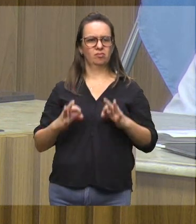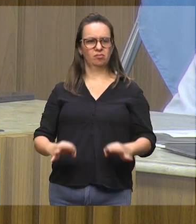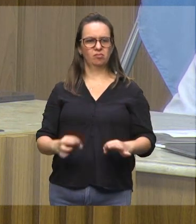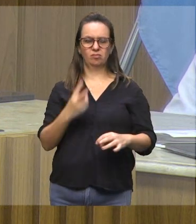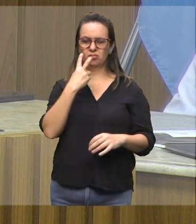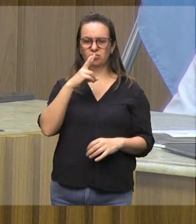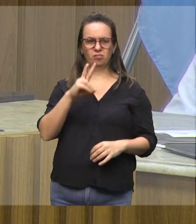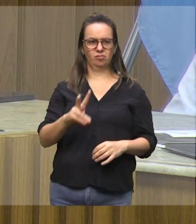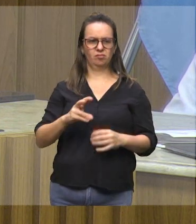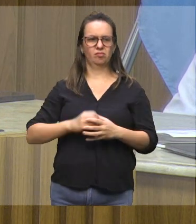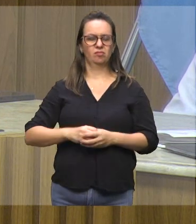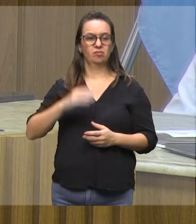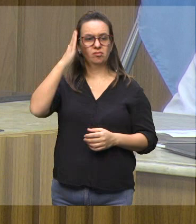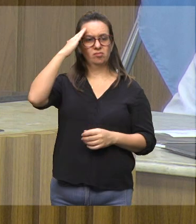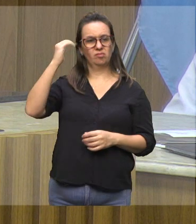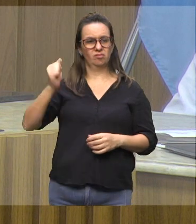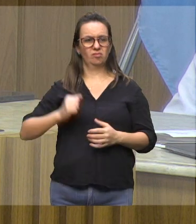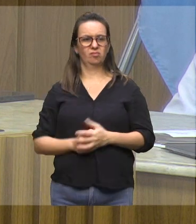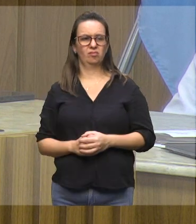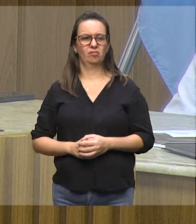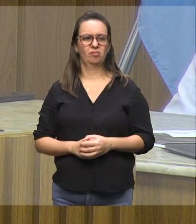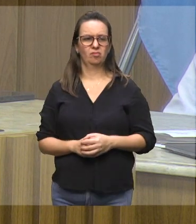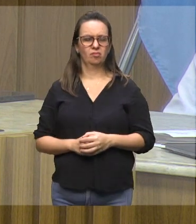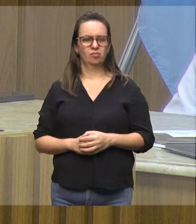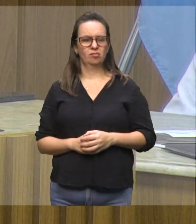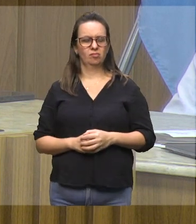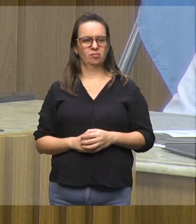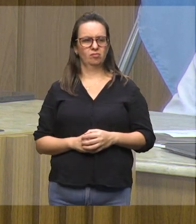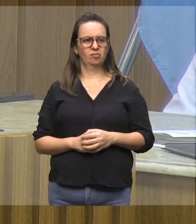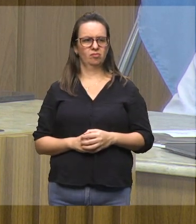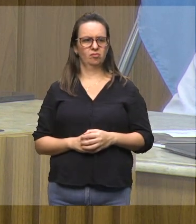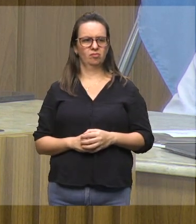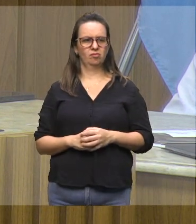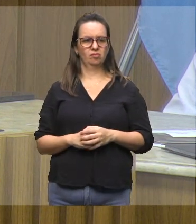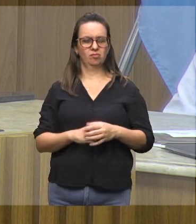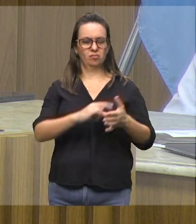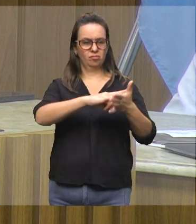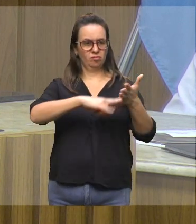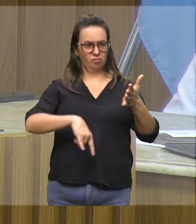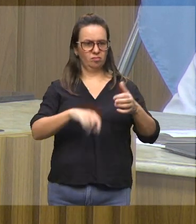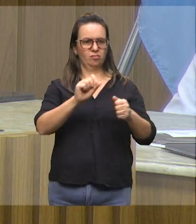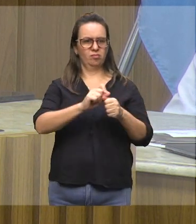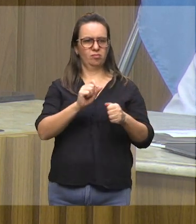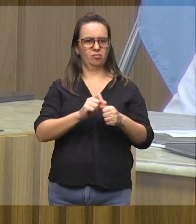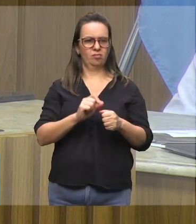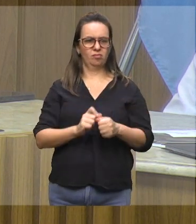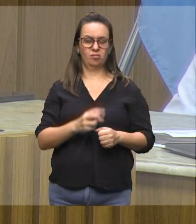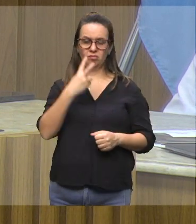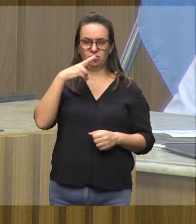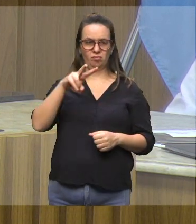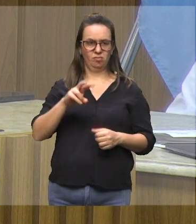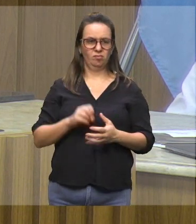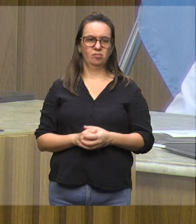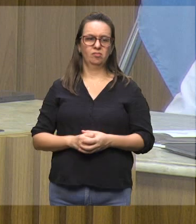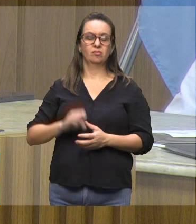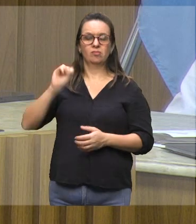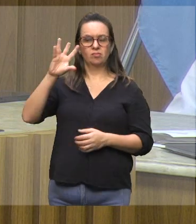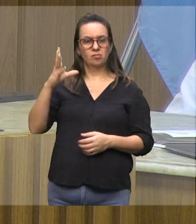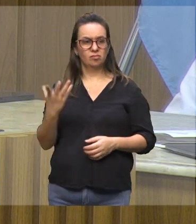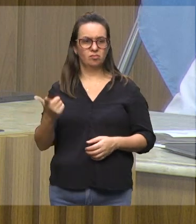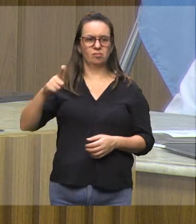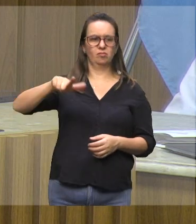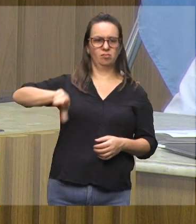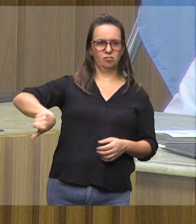do responsável sobre o teor da notificação expedida. E aqui, considerando que a recorrência do descumprimento dos